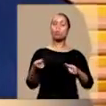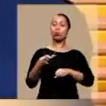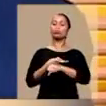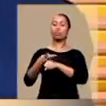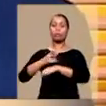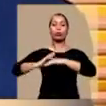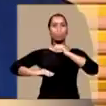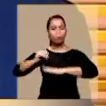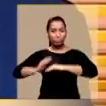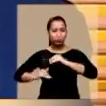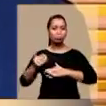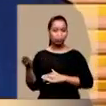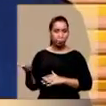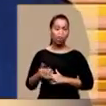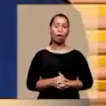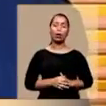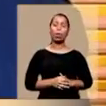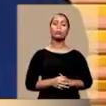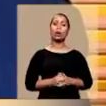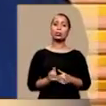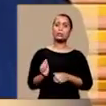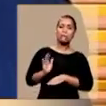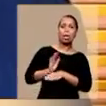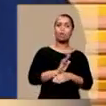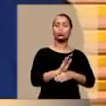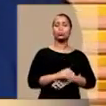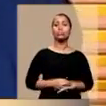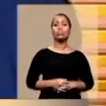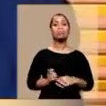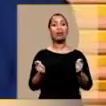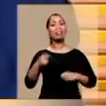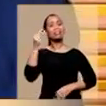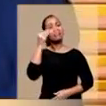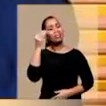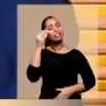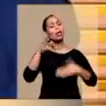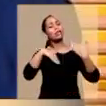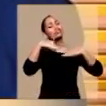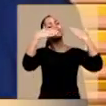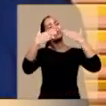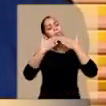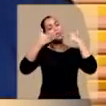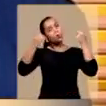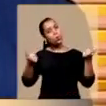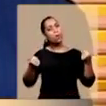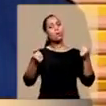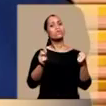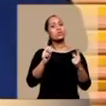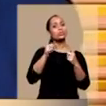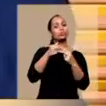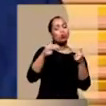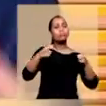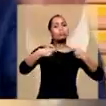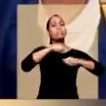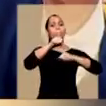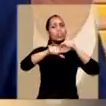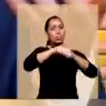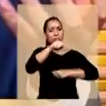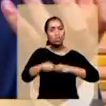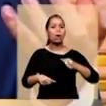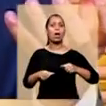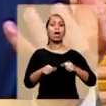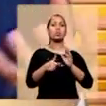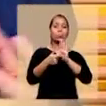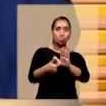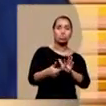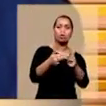pode procurar um profissional coach, por exemplo, para estar auxiliando, para ela tentar se desenvolver, ver os pontos a serem melhorados, enfatizar